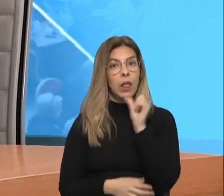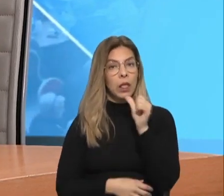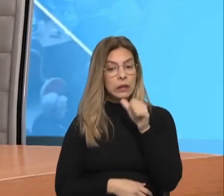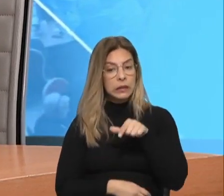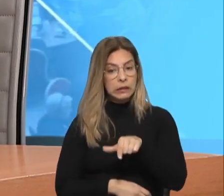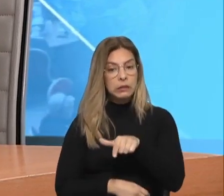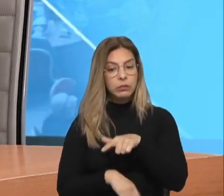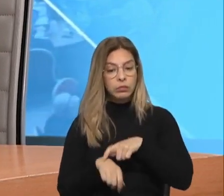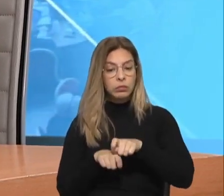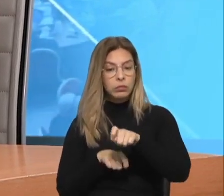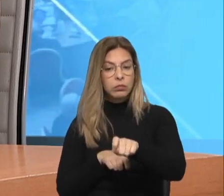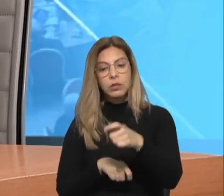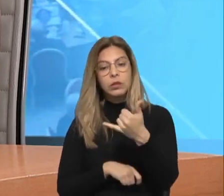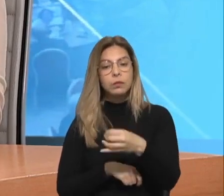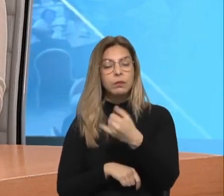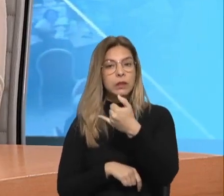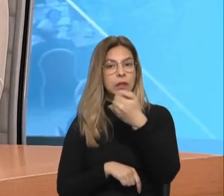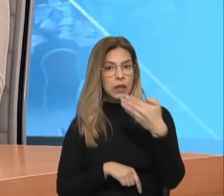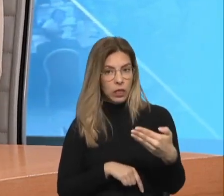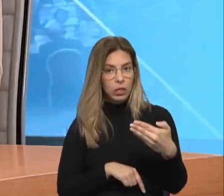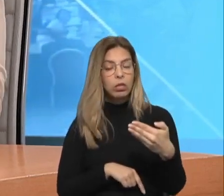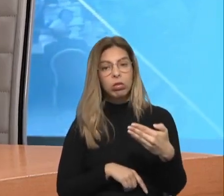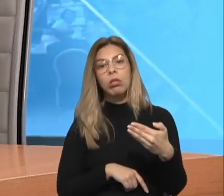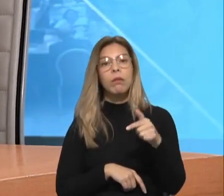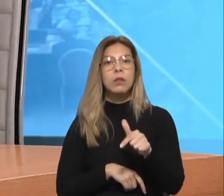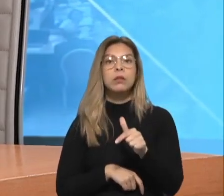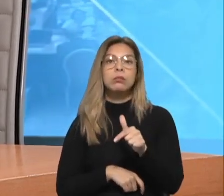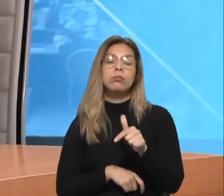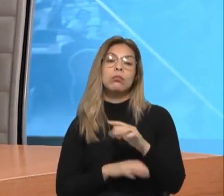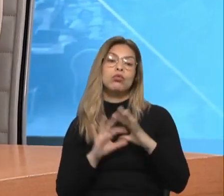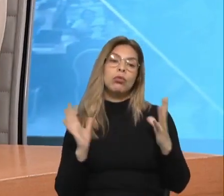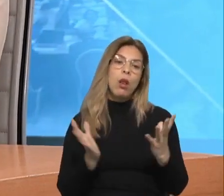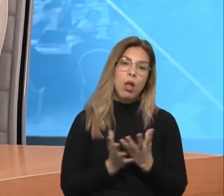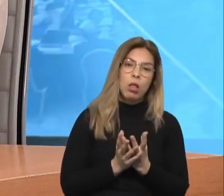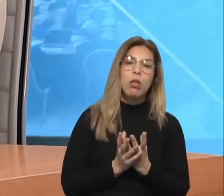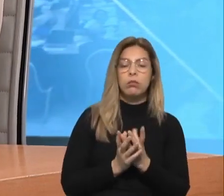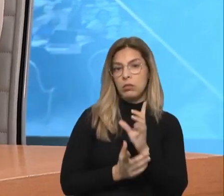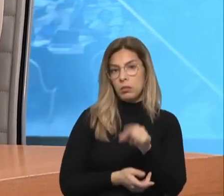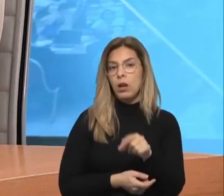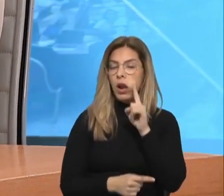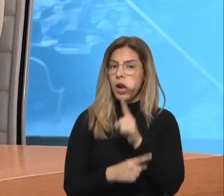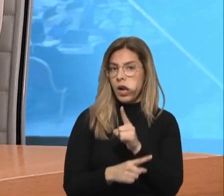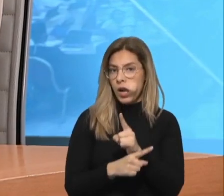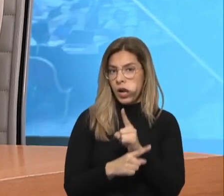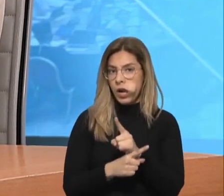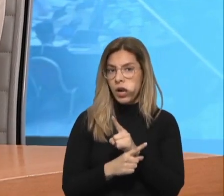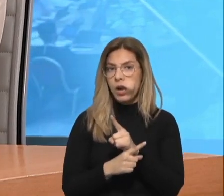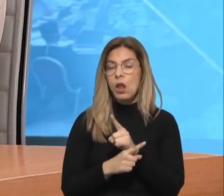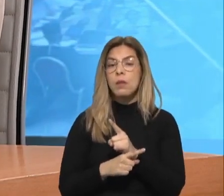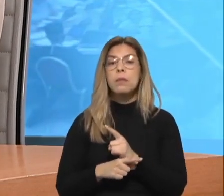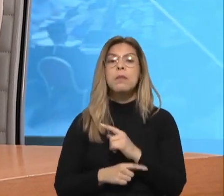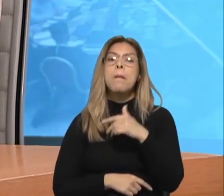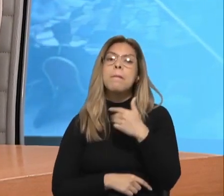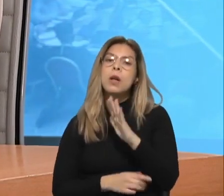ao longo de 2027, depois a nível diocesano e a nível mais geral, a manter viva a chama e a ser